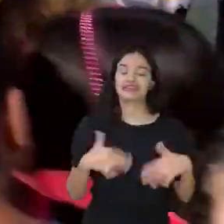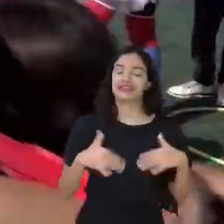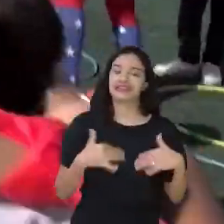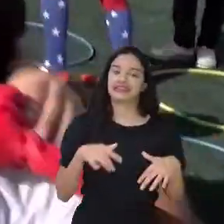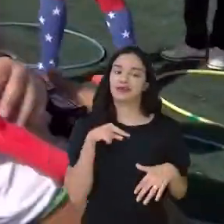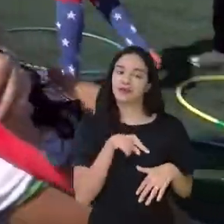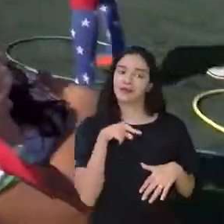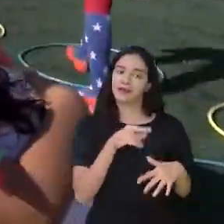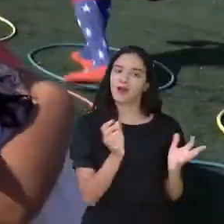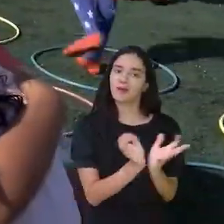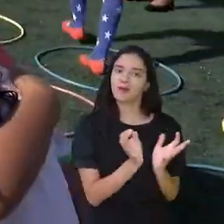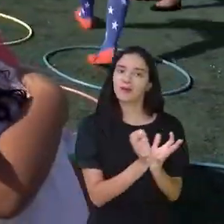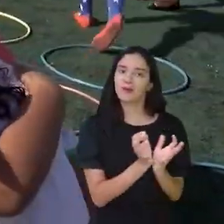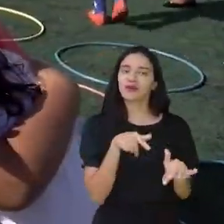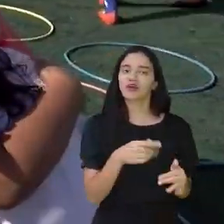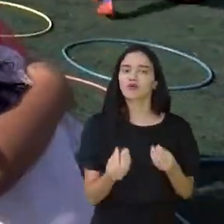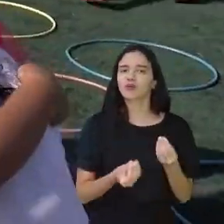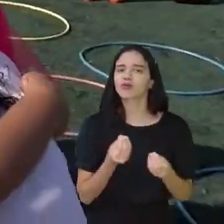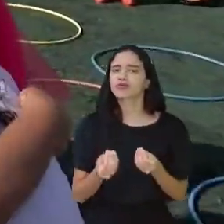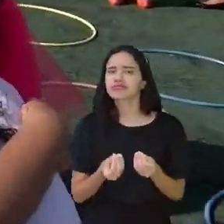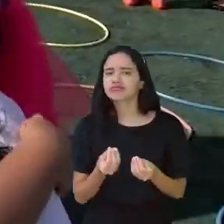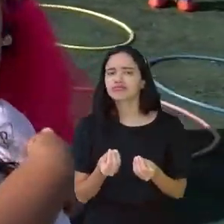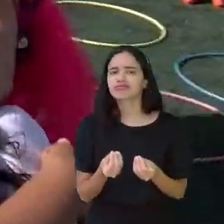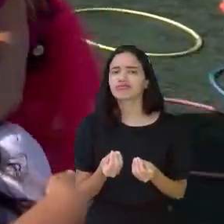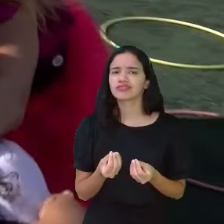como é que é como é